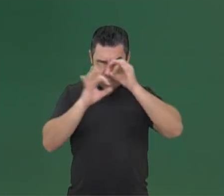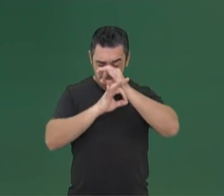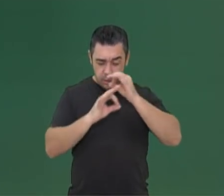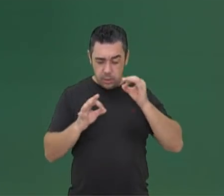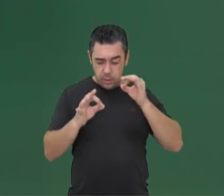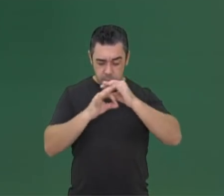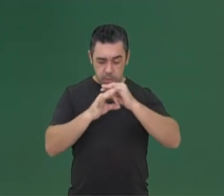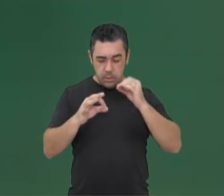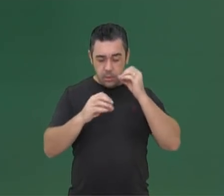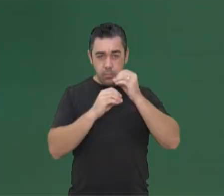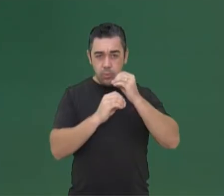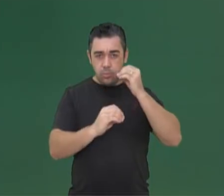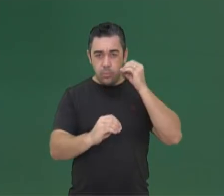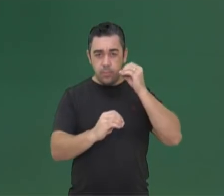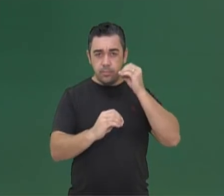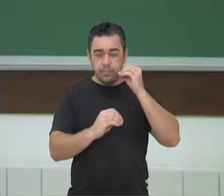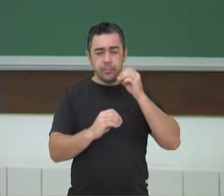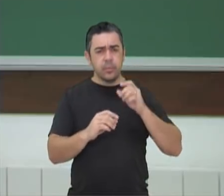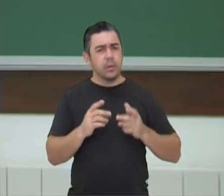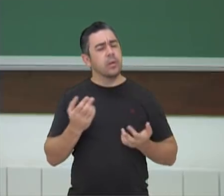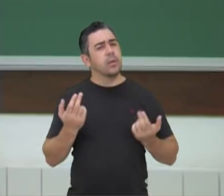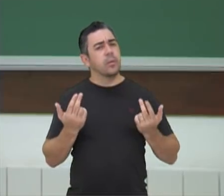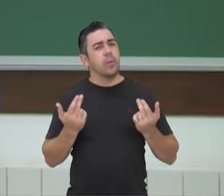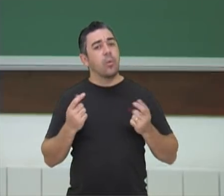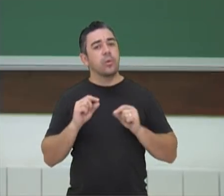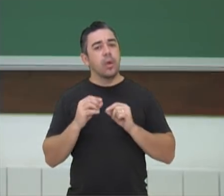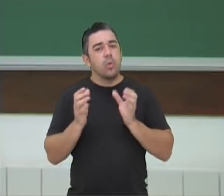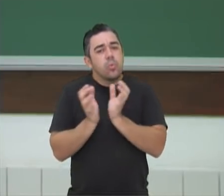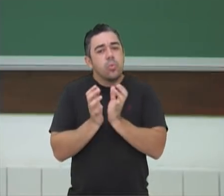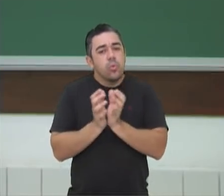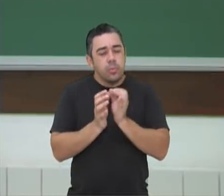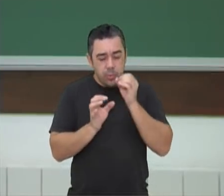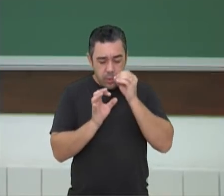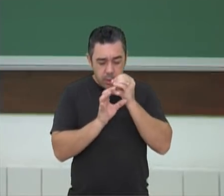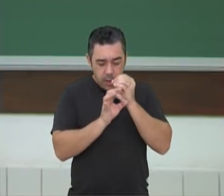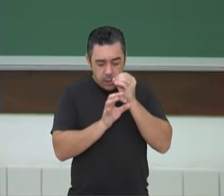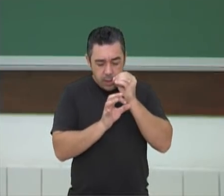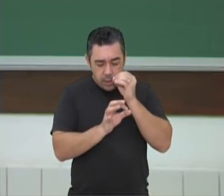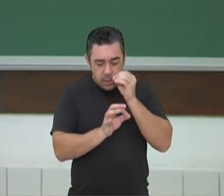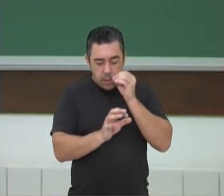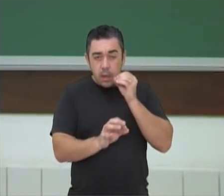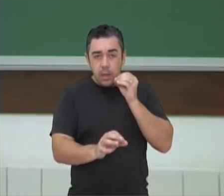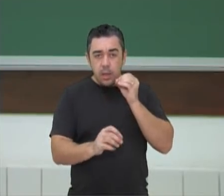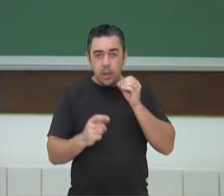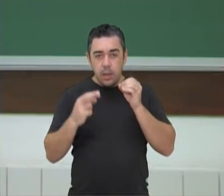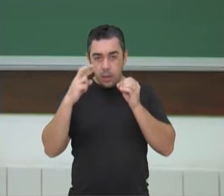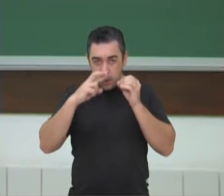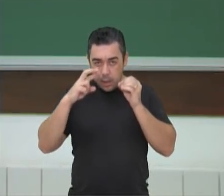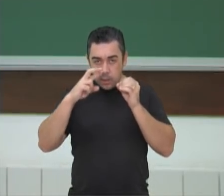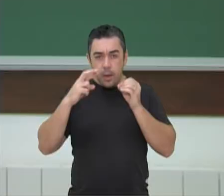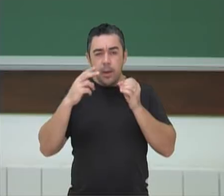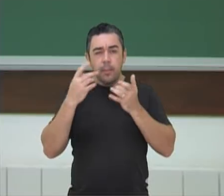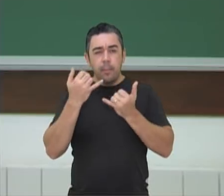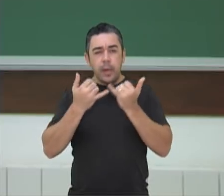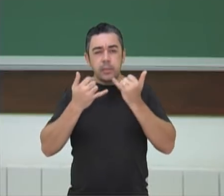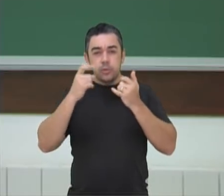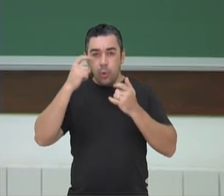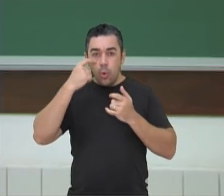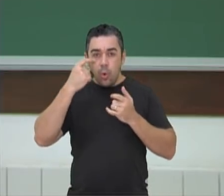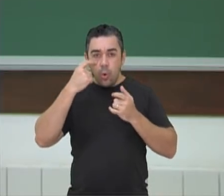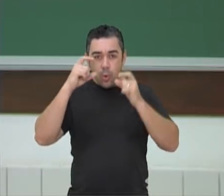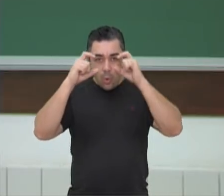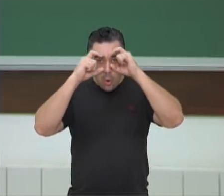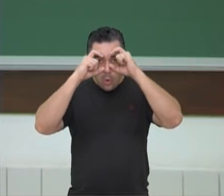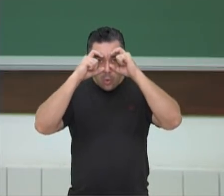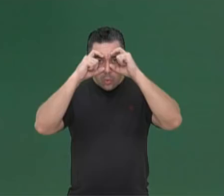nada mais, nada menos que o microscópio é um conjunto de lentes. Eu vou ter uma lente muito parecida com a de um óculos que vai ampliar